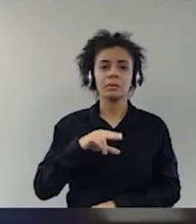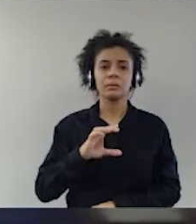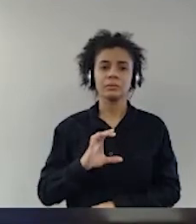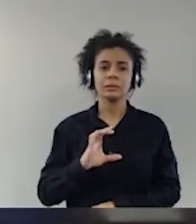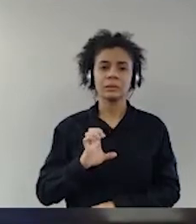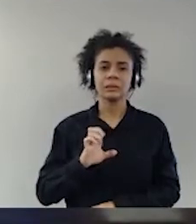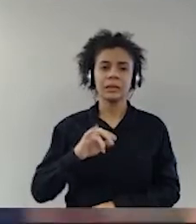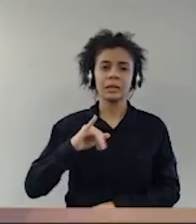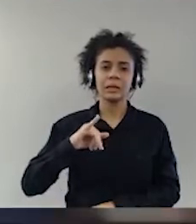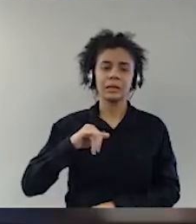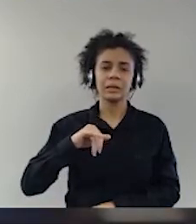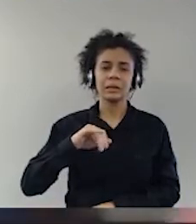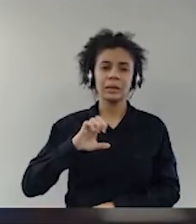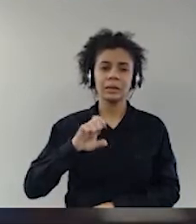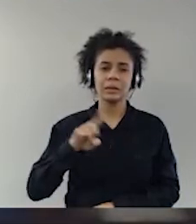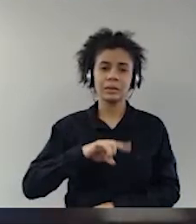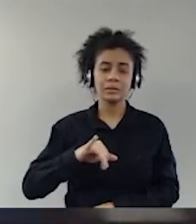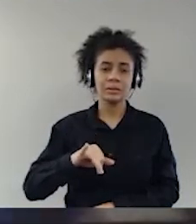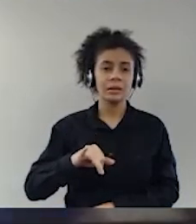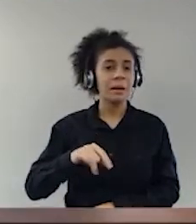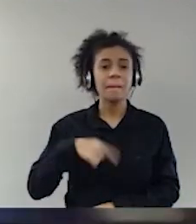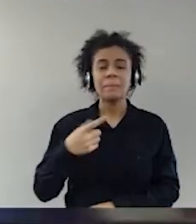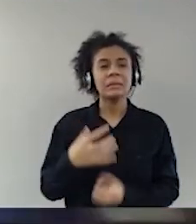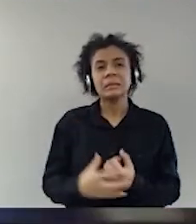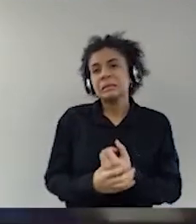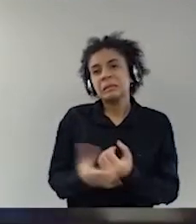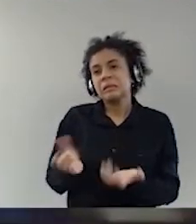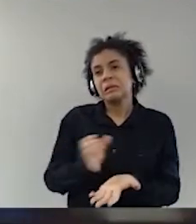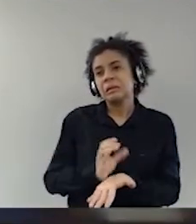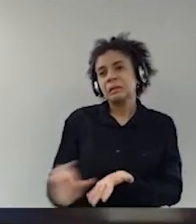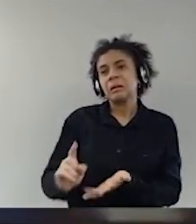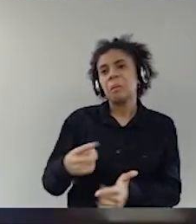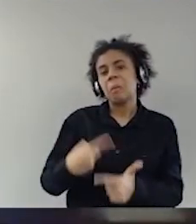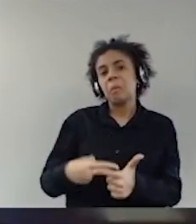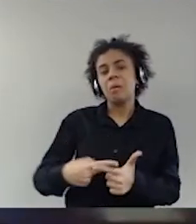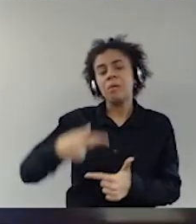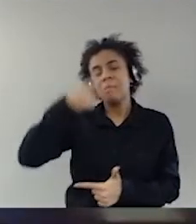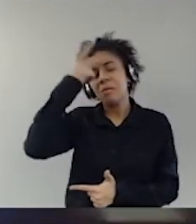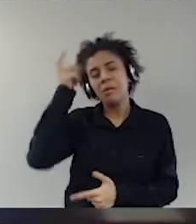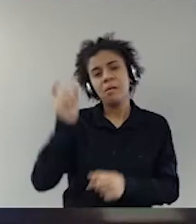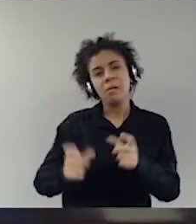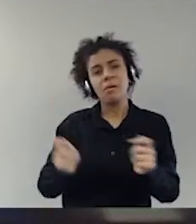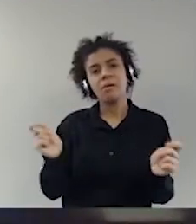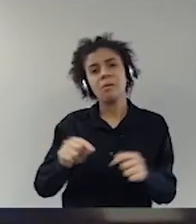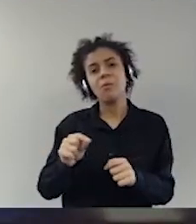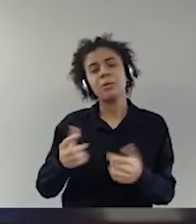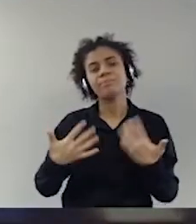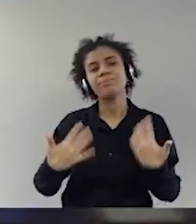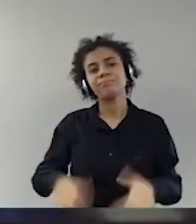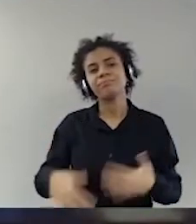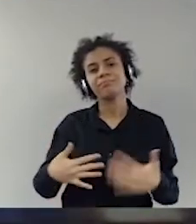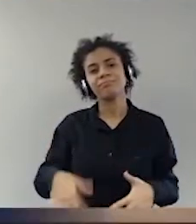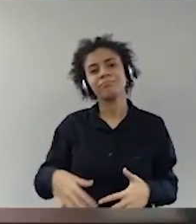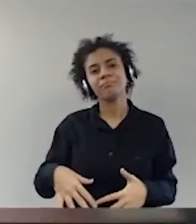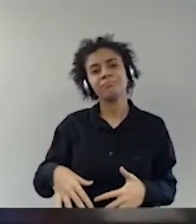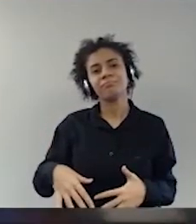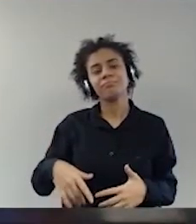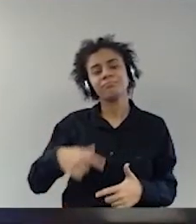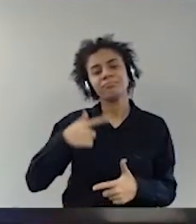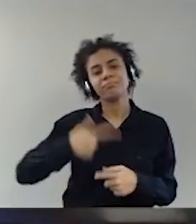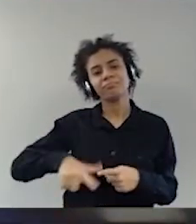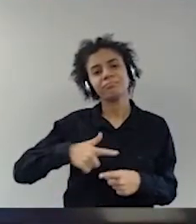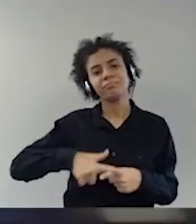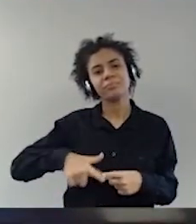via seguro em dar a tutela em razão de que isso poderia colocar em vulnerabilidade uma